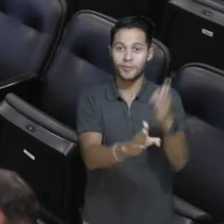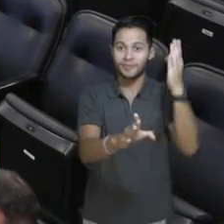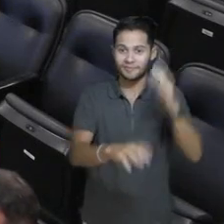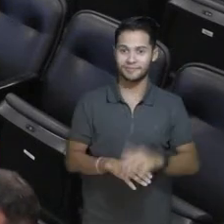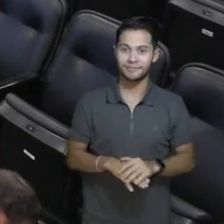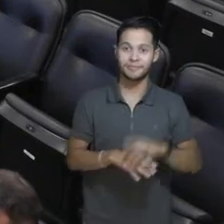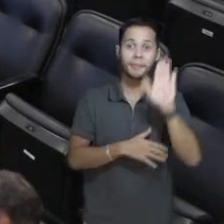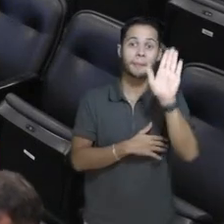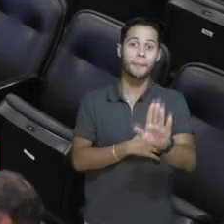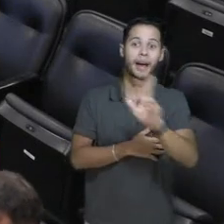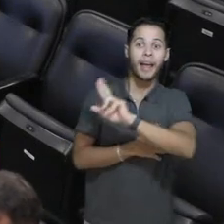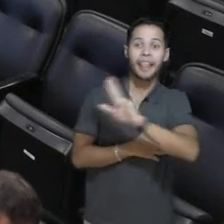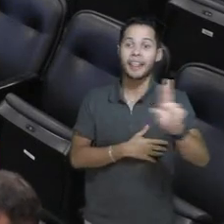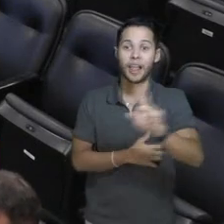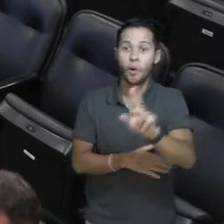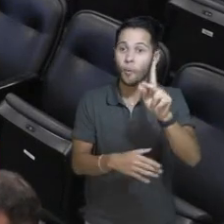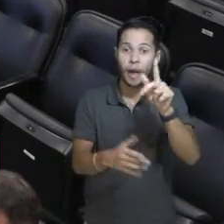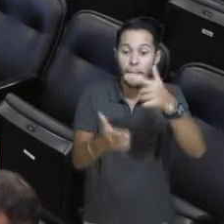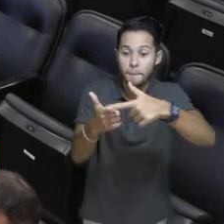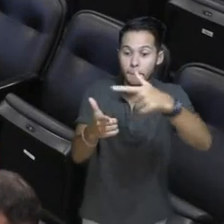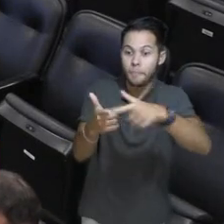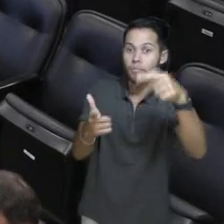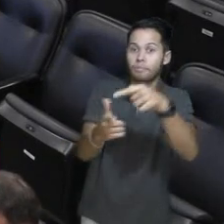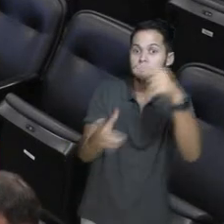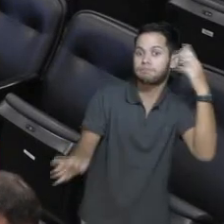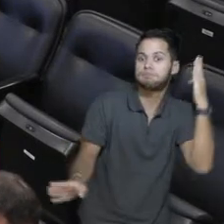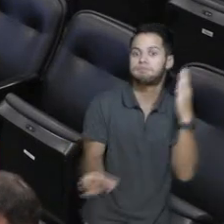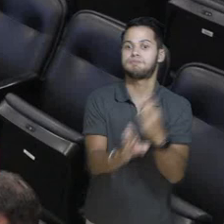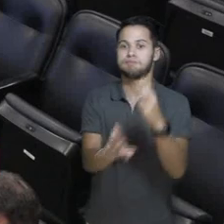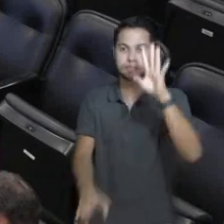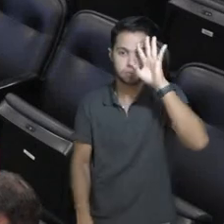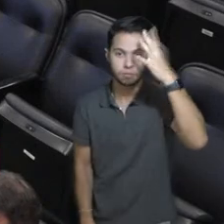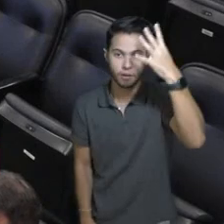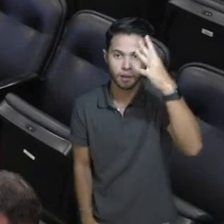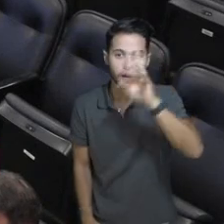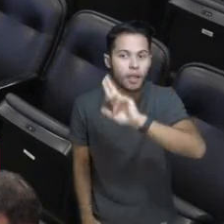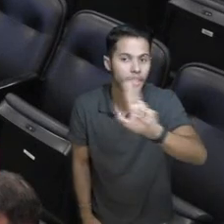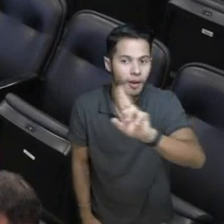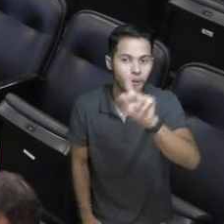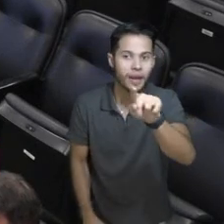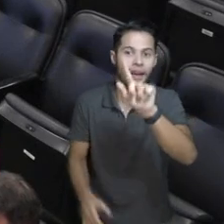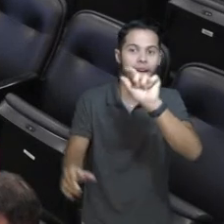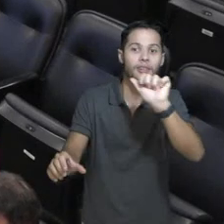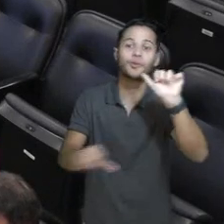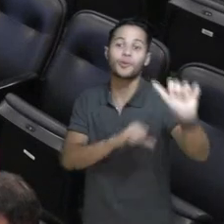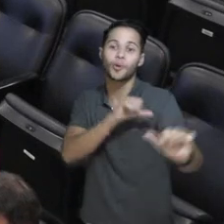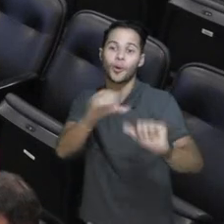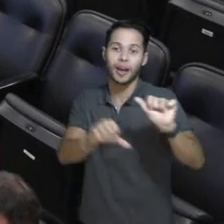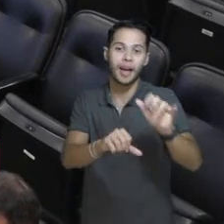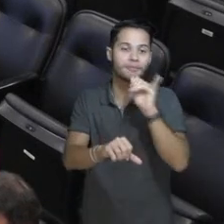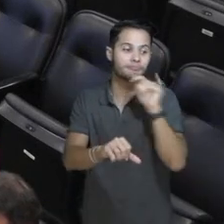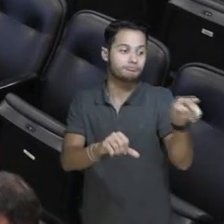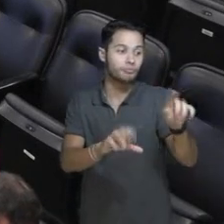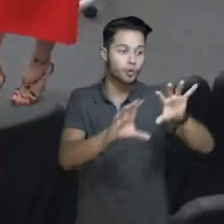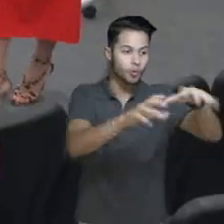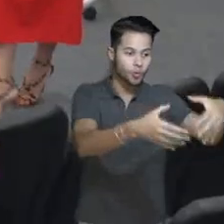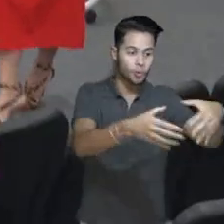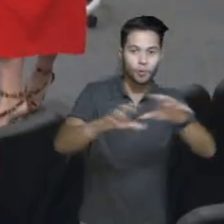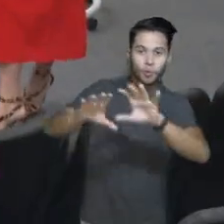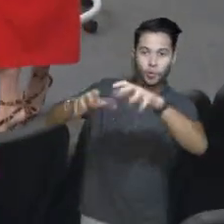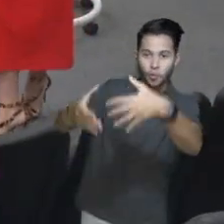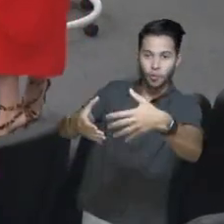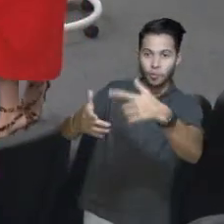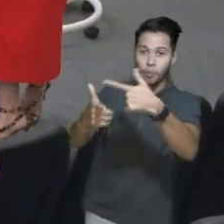vão encontrar uma solução para o problema que vocês escreveram Mas vocês vão trocar entre vocês os problemas e vão